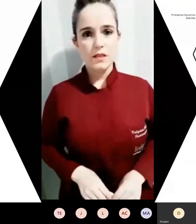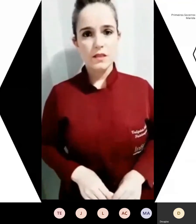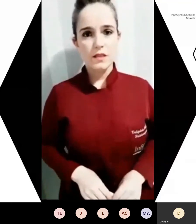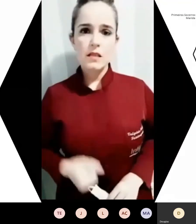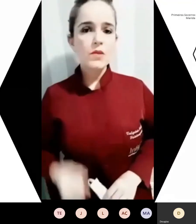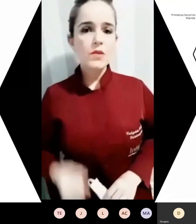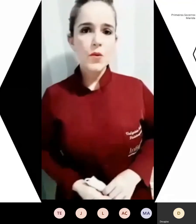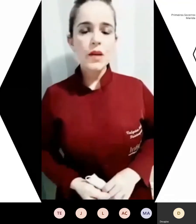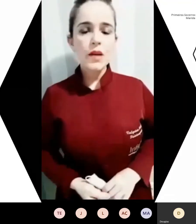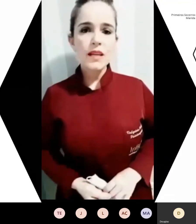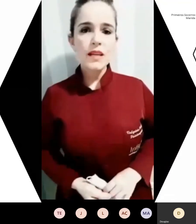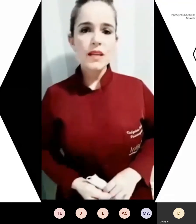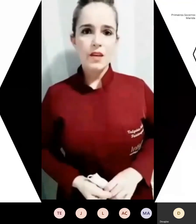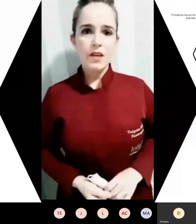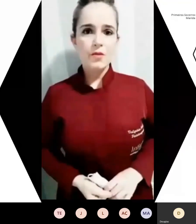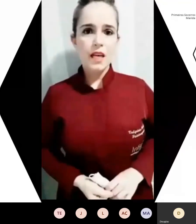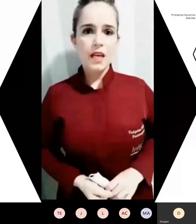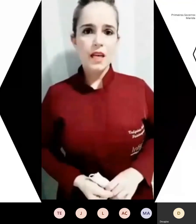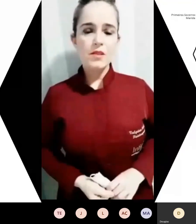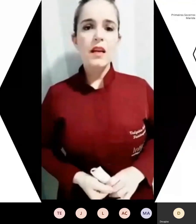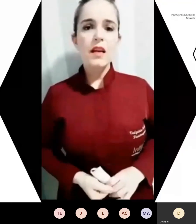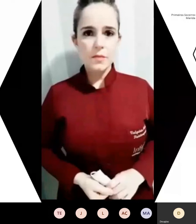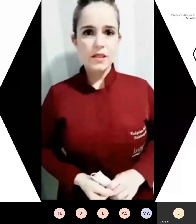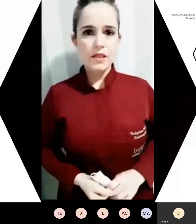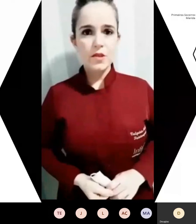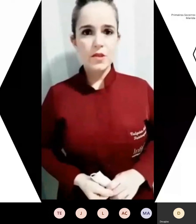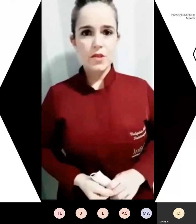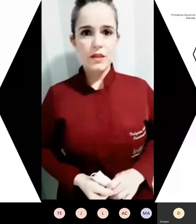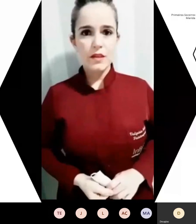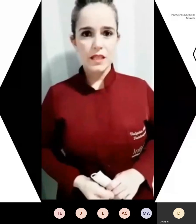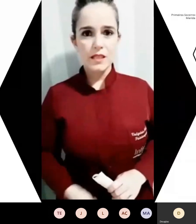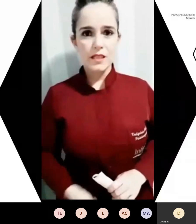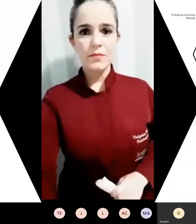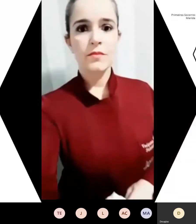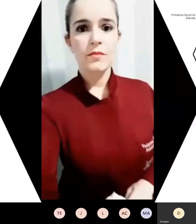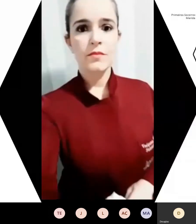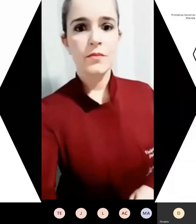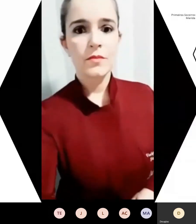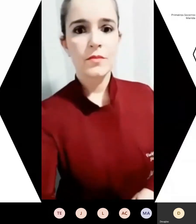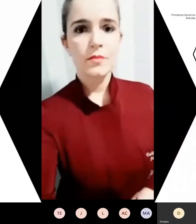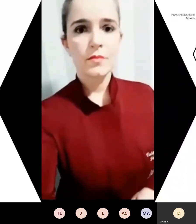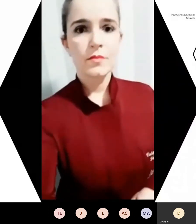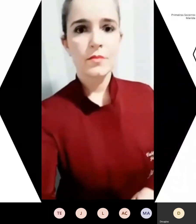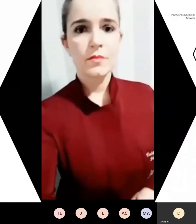vidas. Beijo no coração, se cuidem, fiquem com Deus e espero que esse vídeo tenha ajudado vocês.